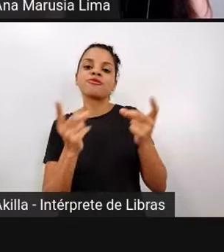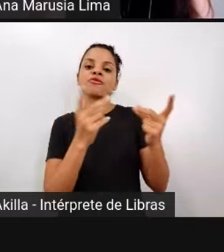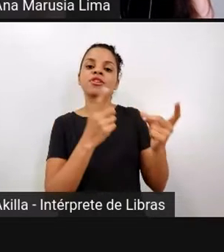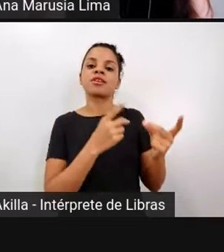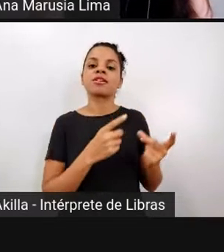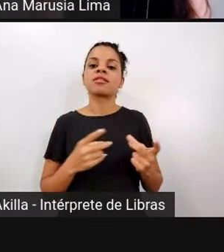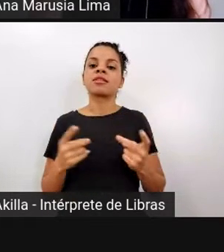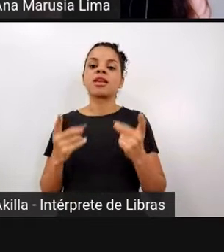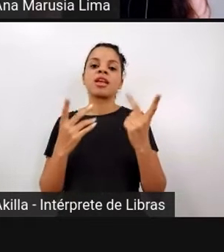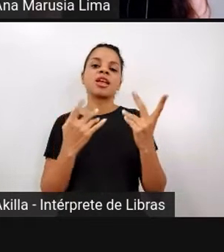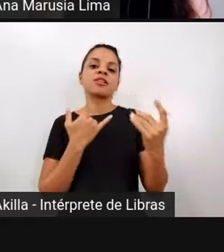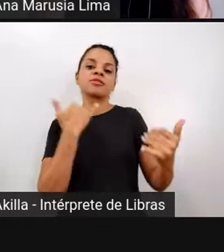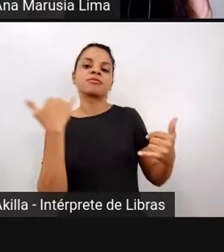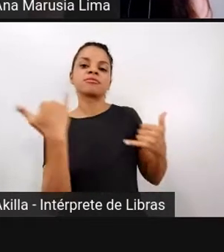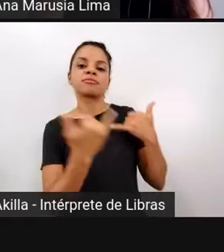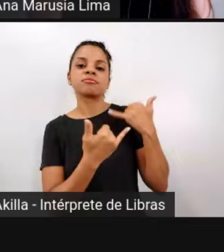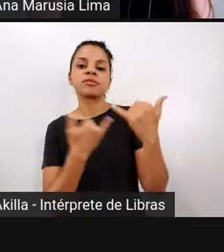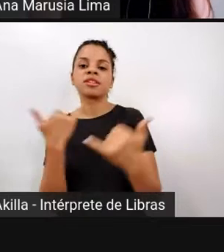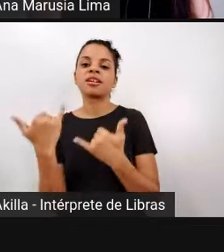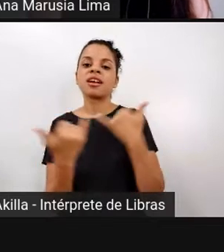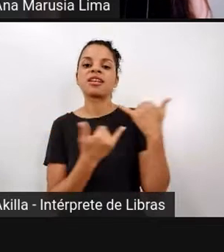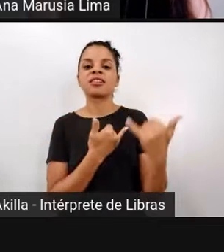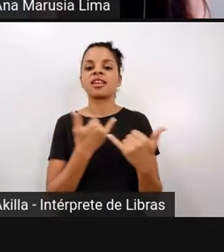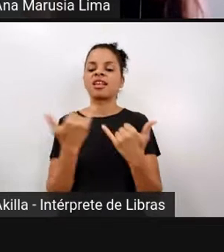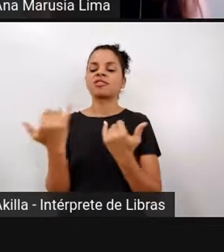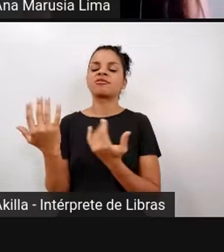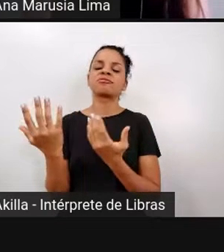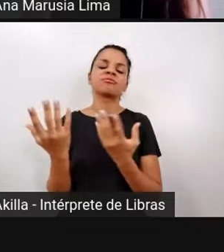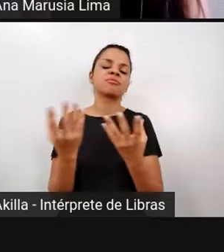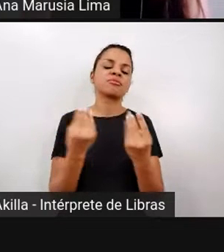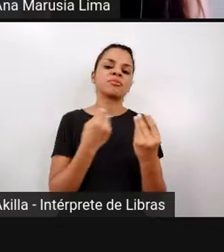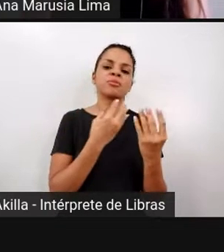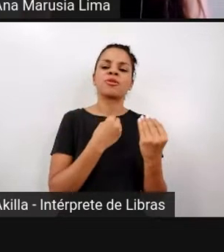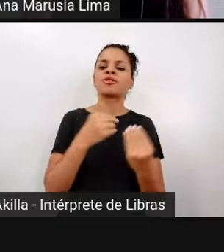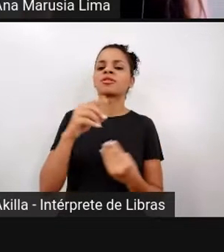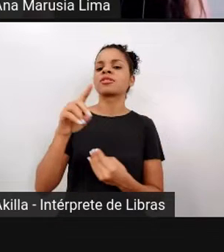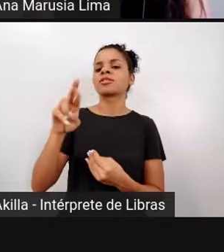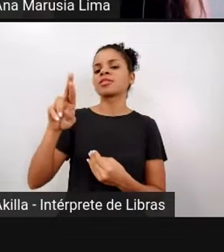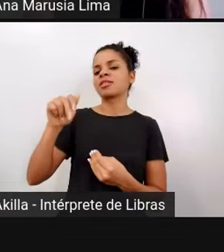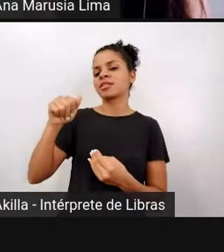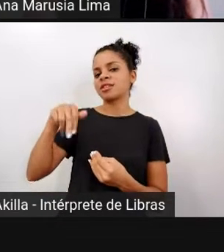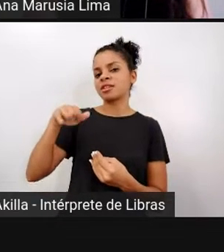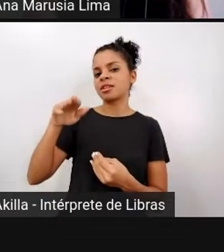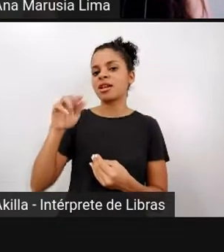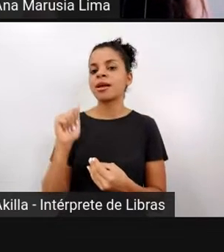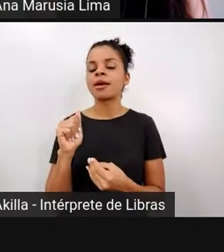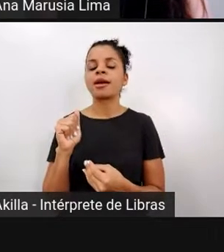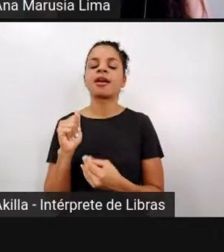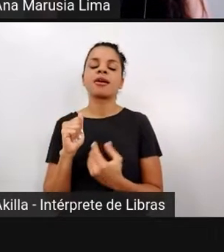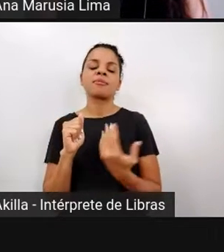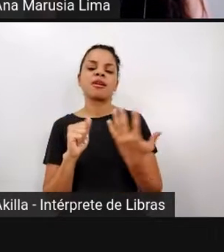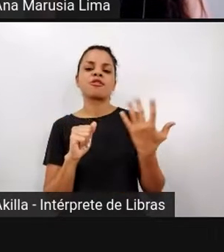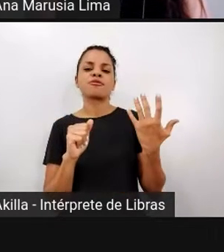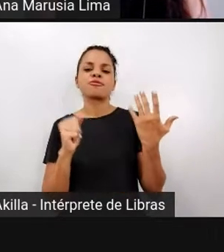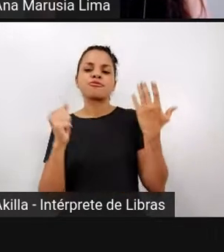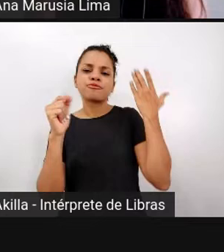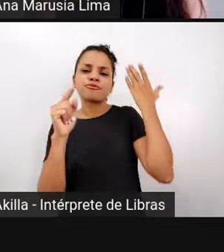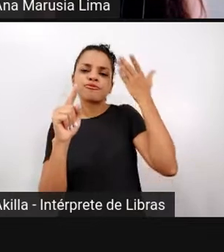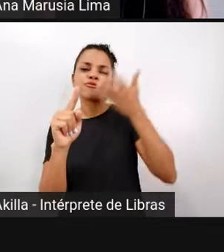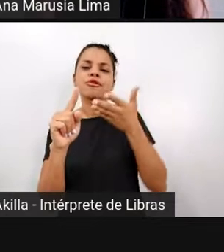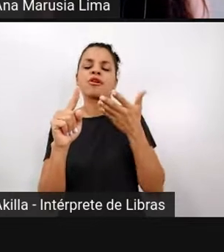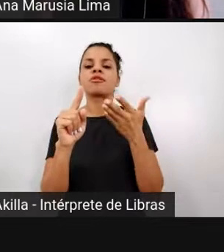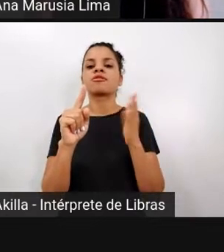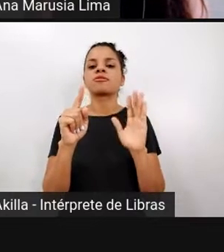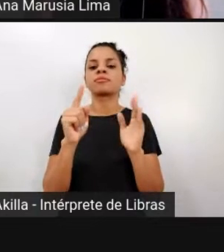imitavam notícias, cheios de drama, com muita ênfase às celebridades, e é por isso que personagens como, por exemplo, Donald